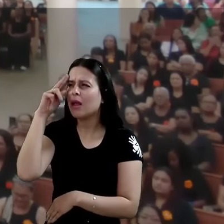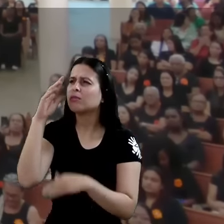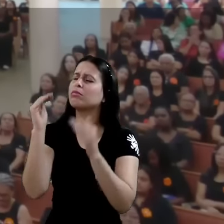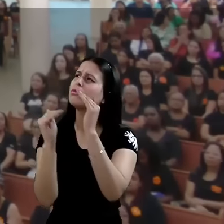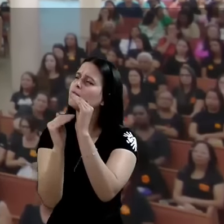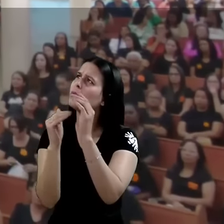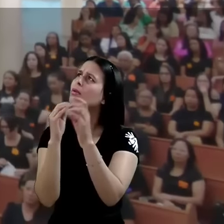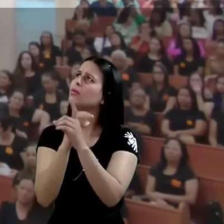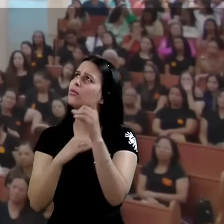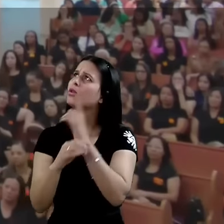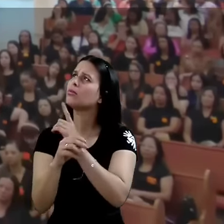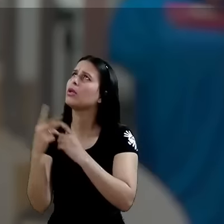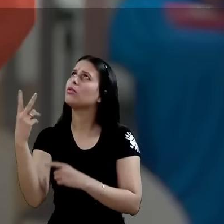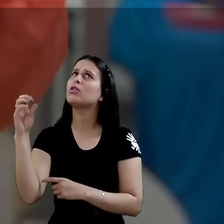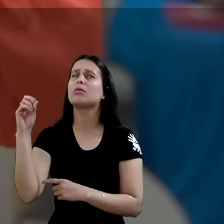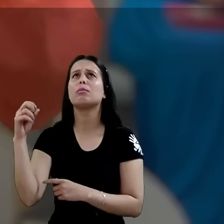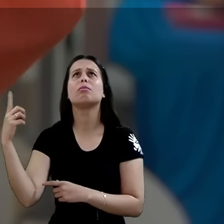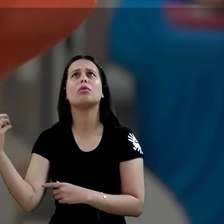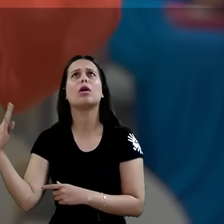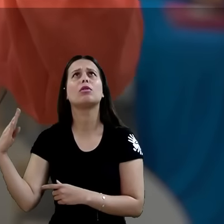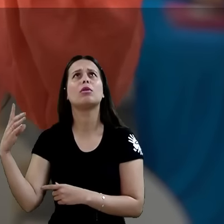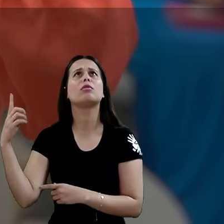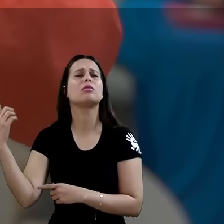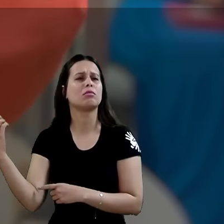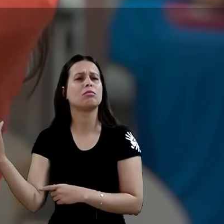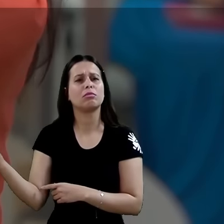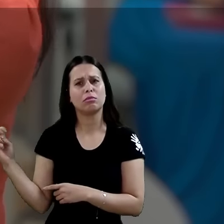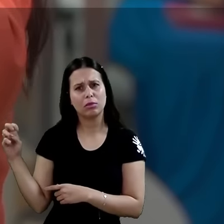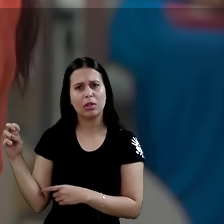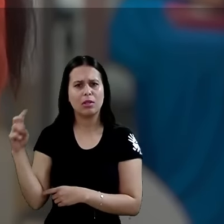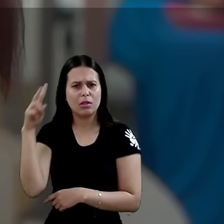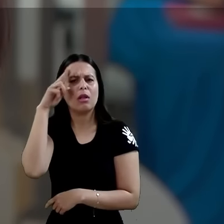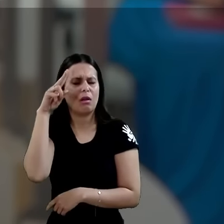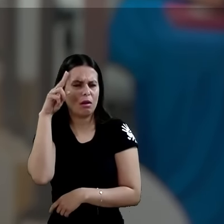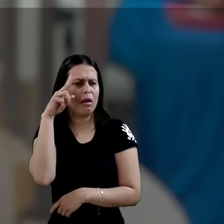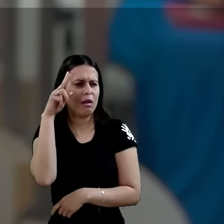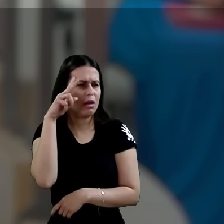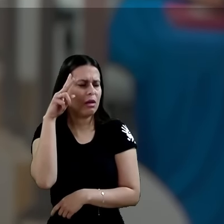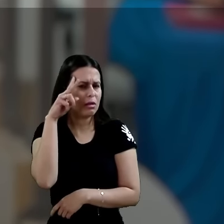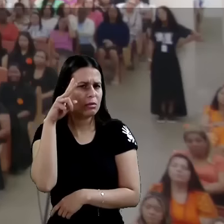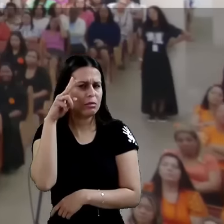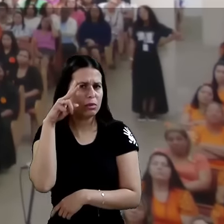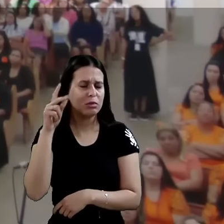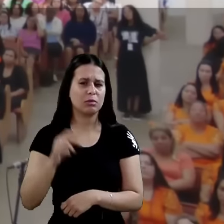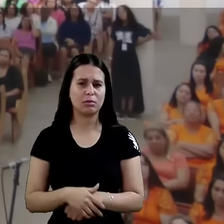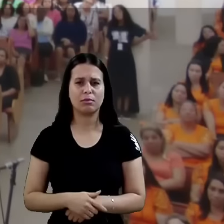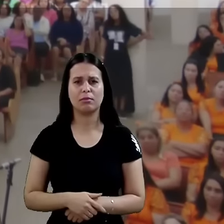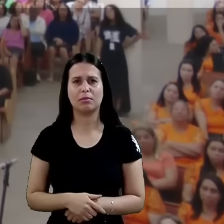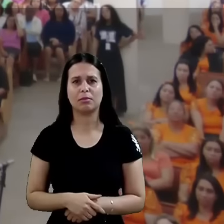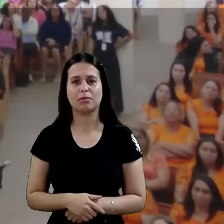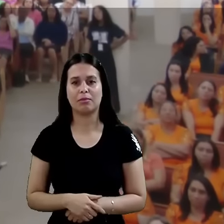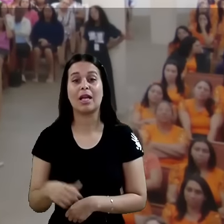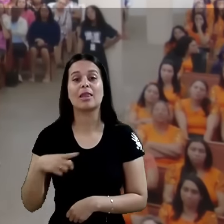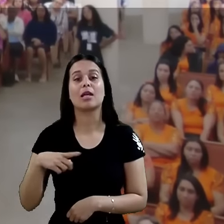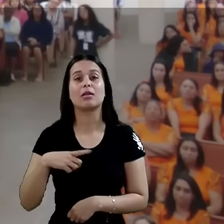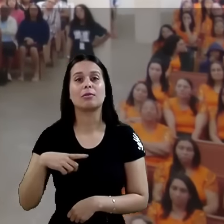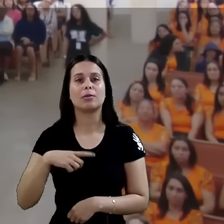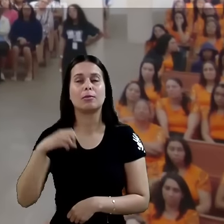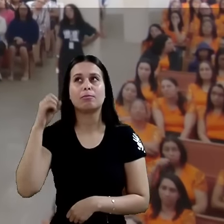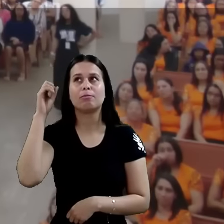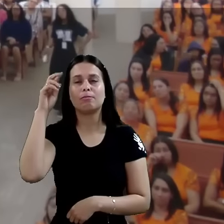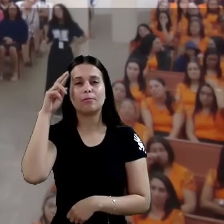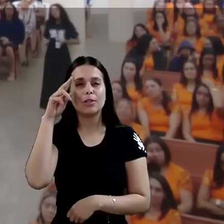Eu também me lembro 2014 15 16 17 18 19 lembro mas tem que ter memória dentro